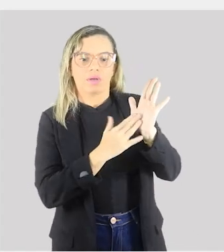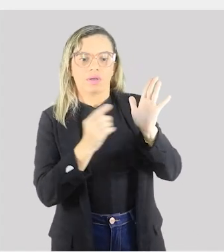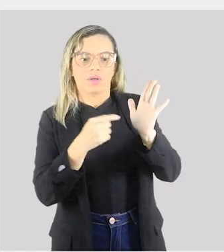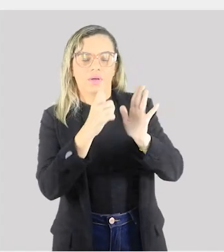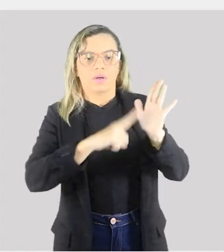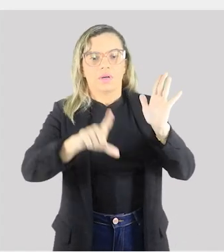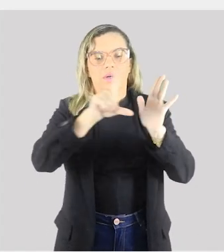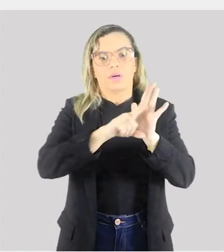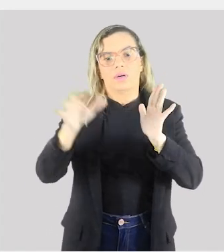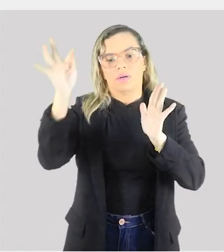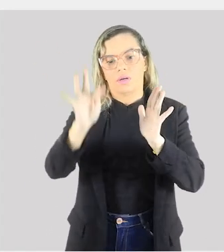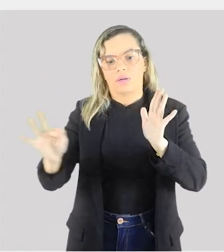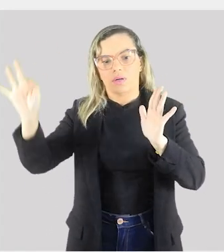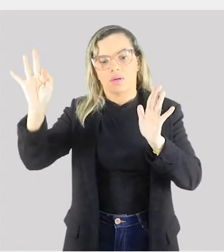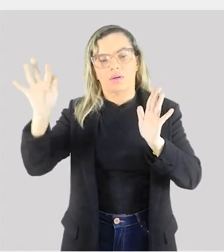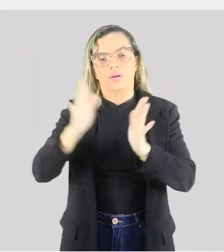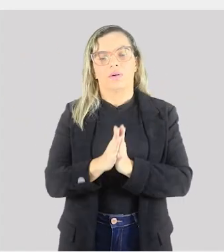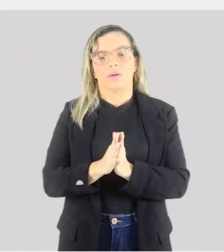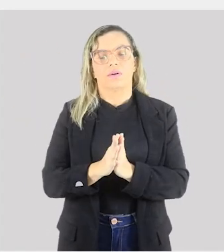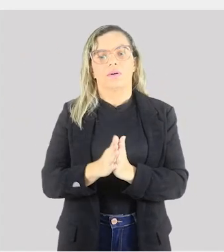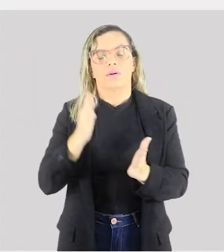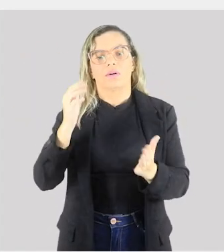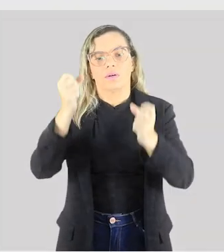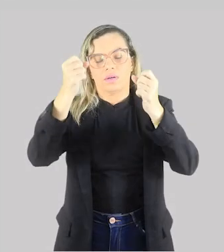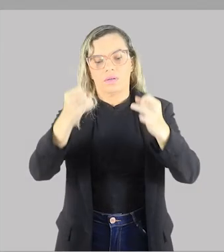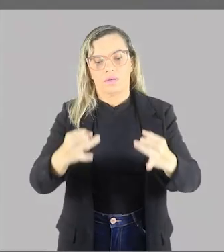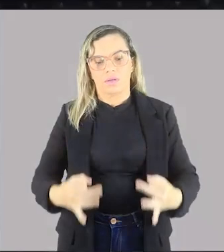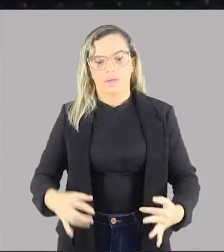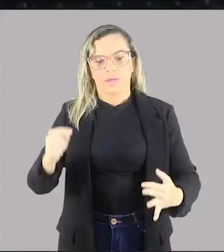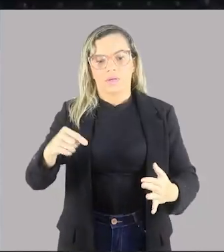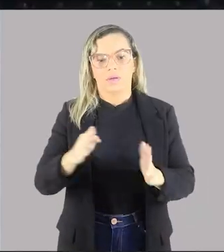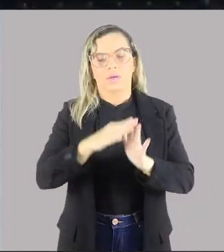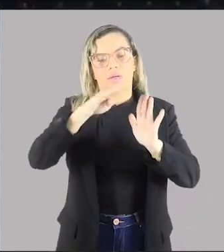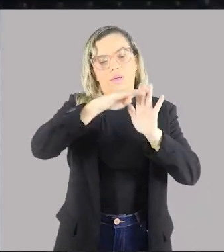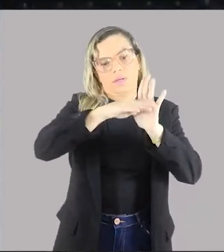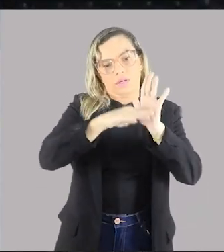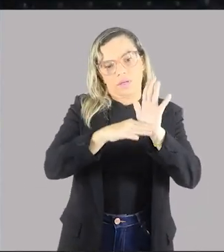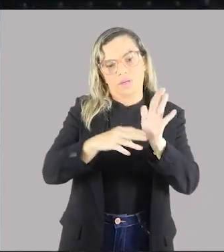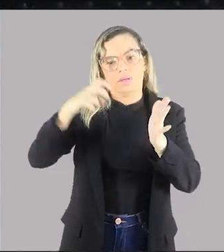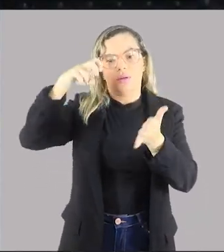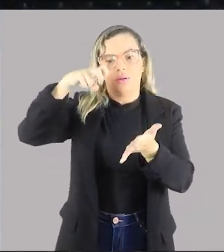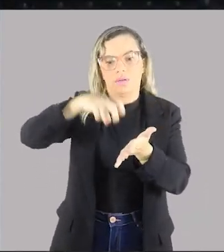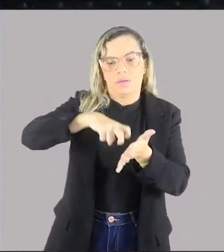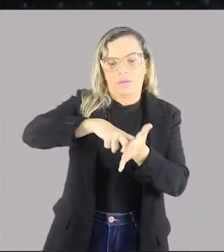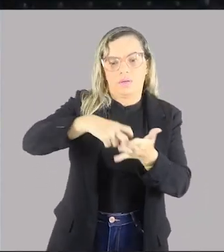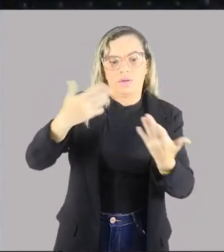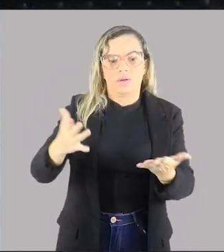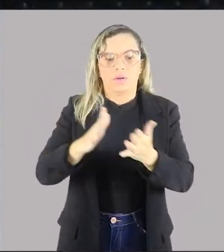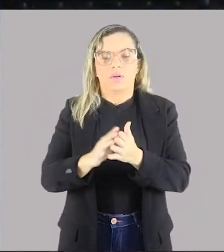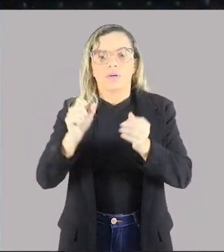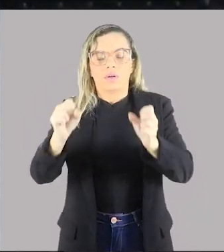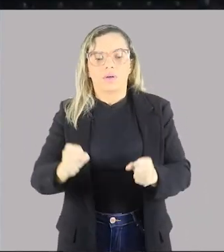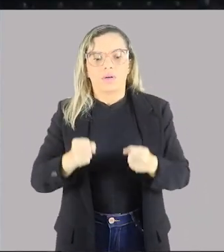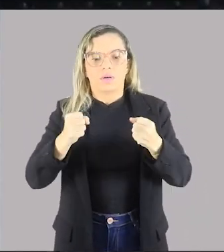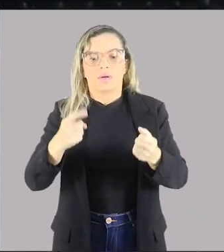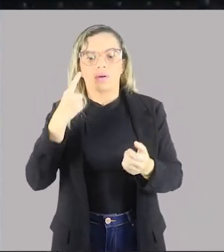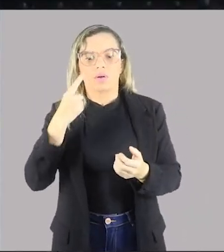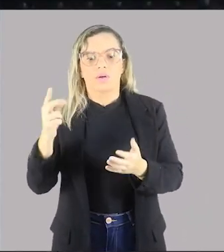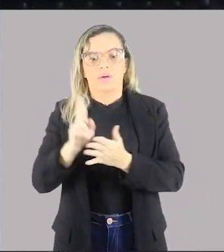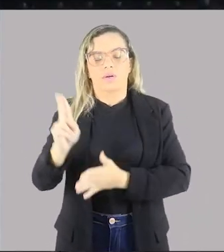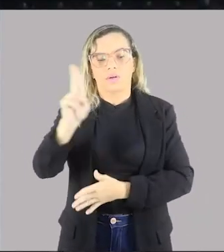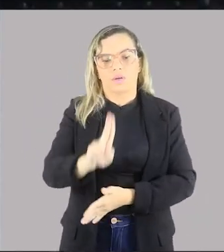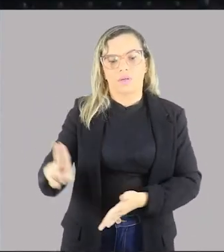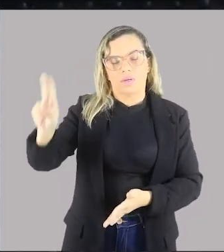federal, que nós vamos trabalhar mais à frente, e vai tratar especificamente das penalidades para aquelas condutas que são vistas